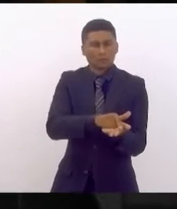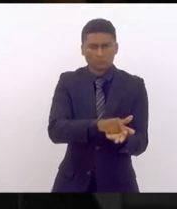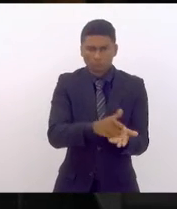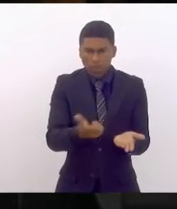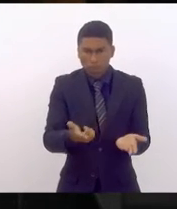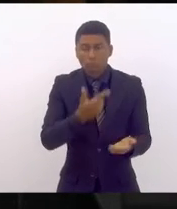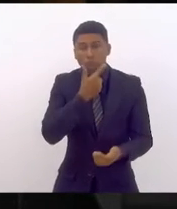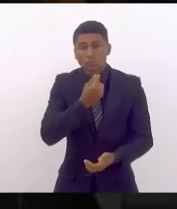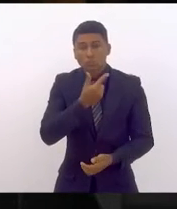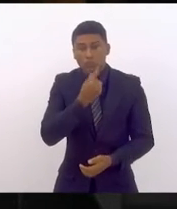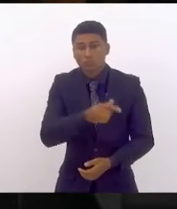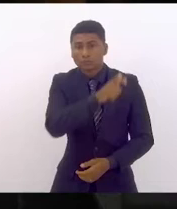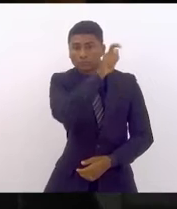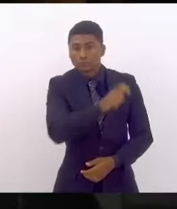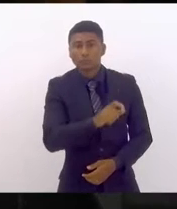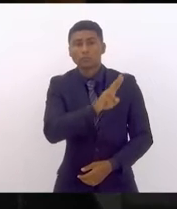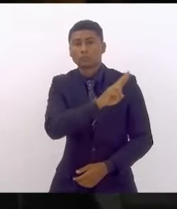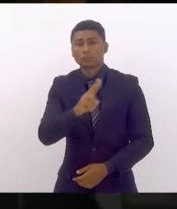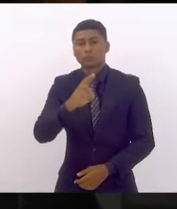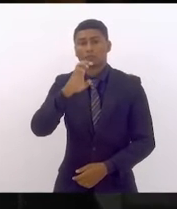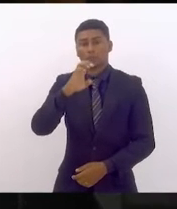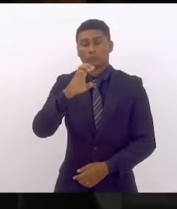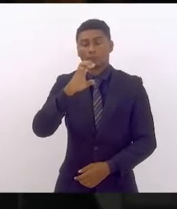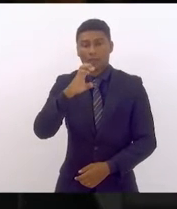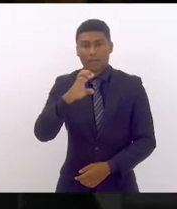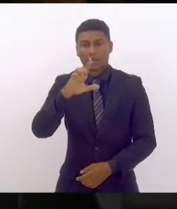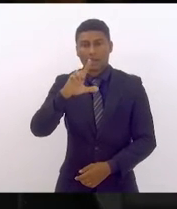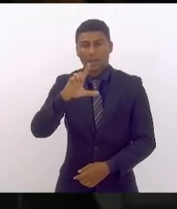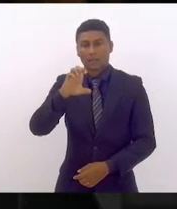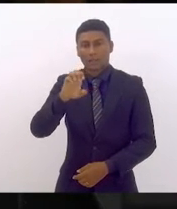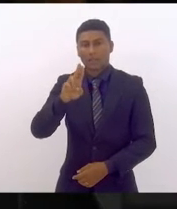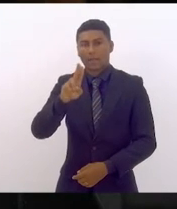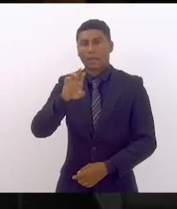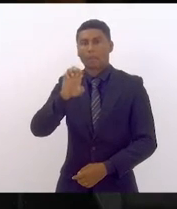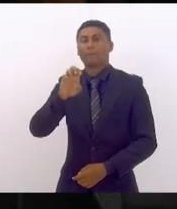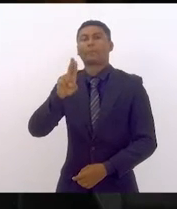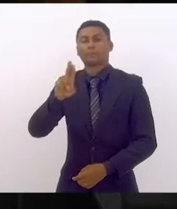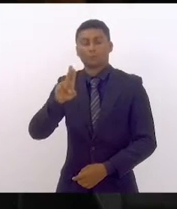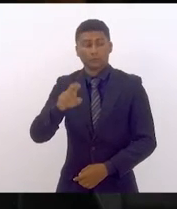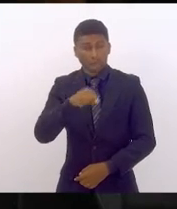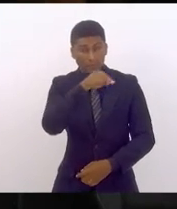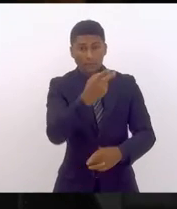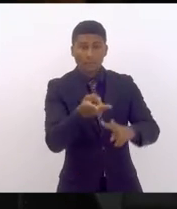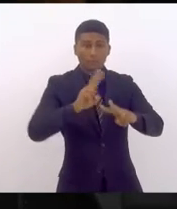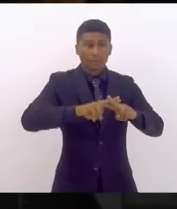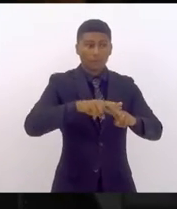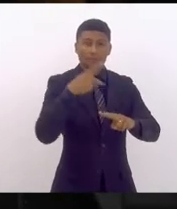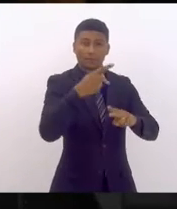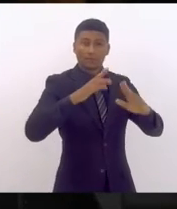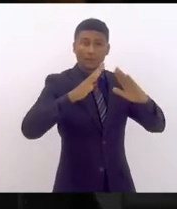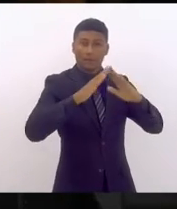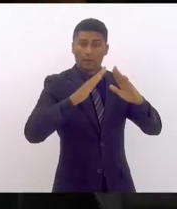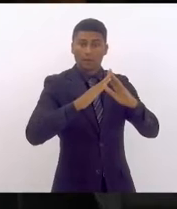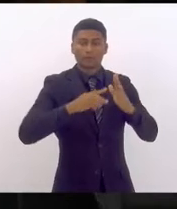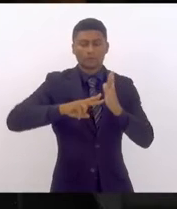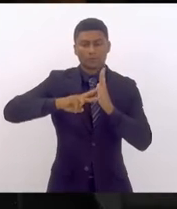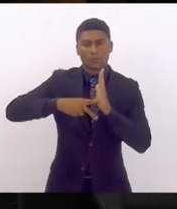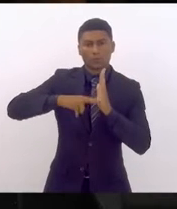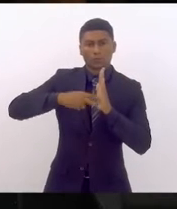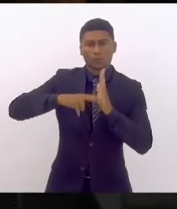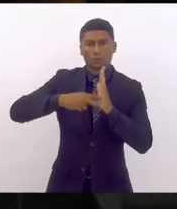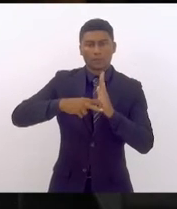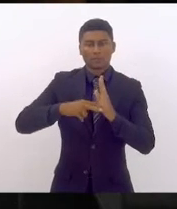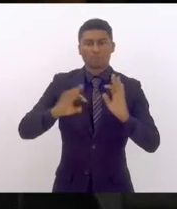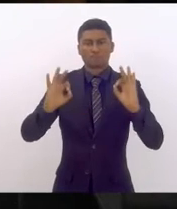Clébio jacaré foi preso em casa no reserva Uno um condomínio de luxo na Barra da